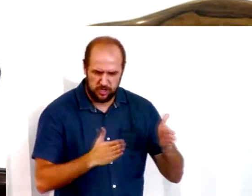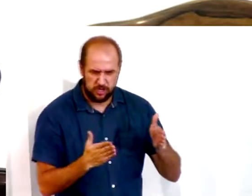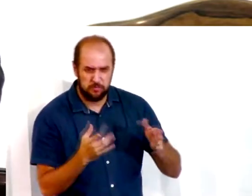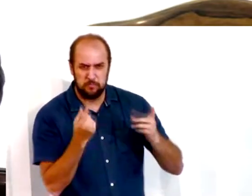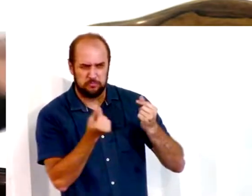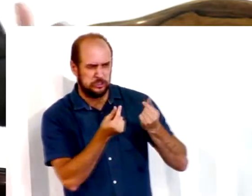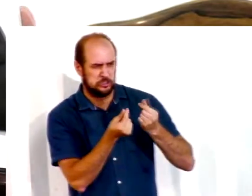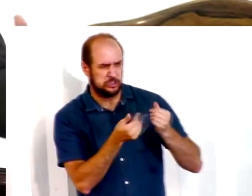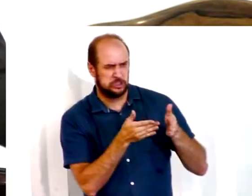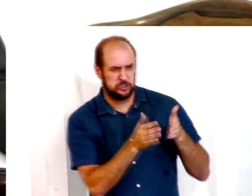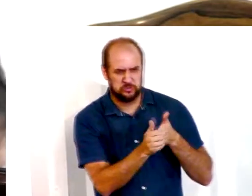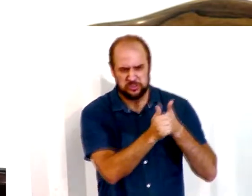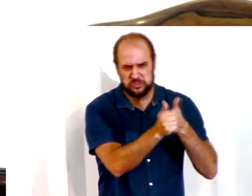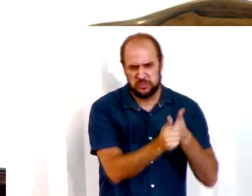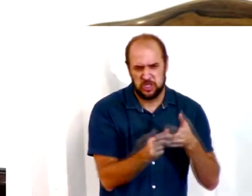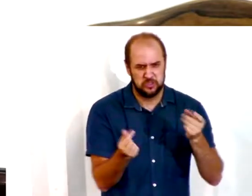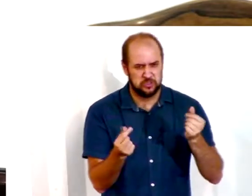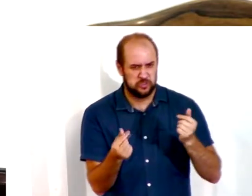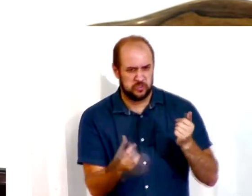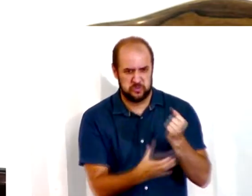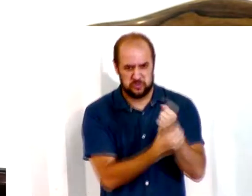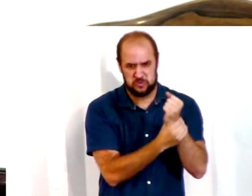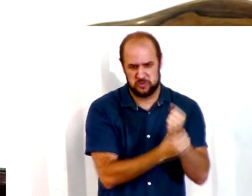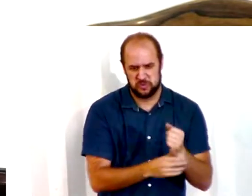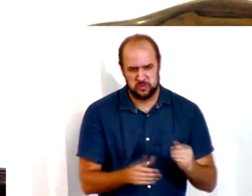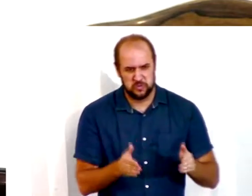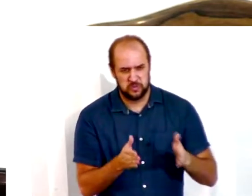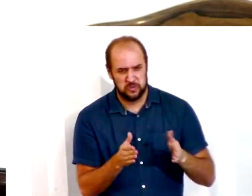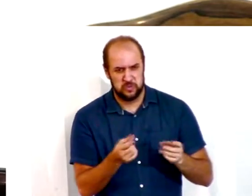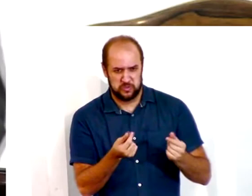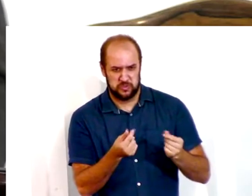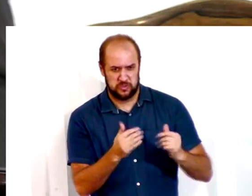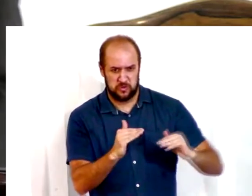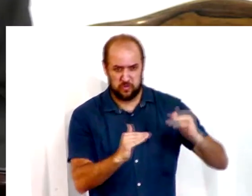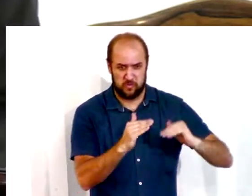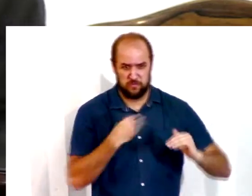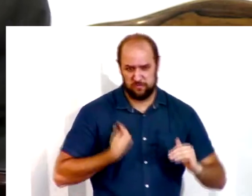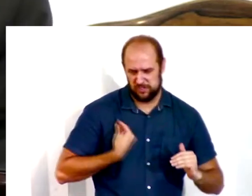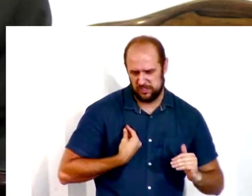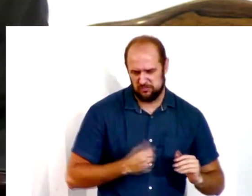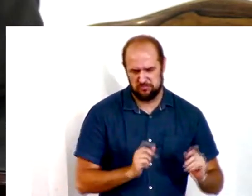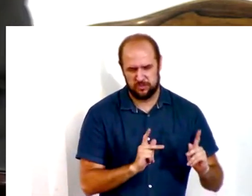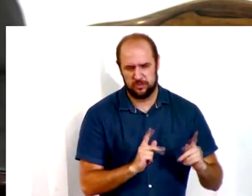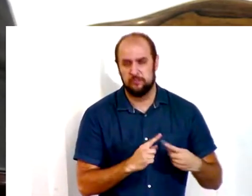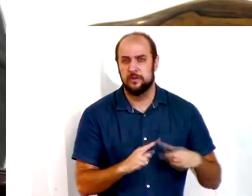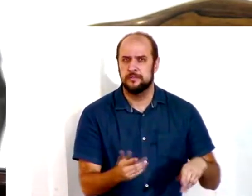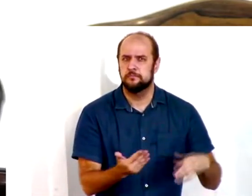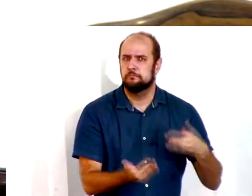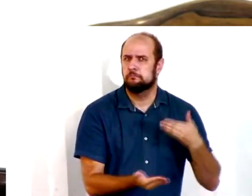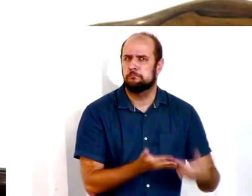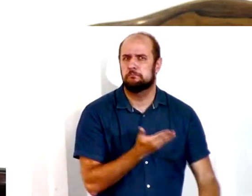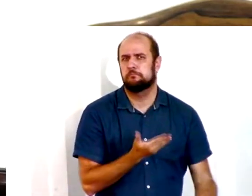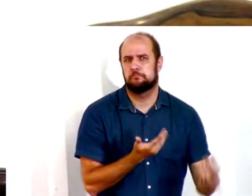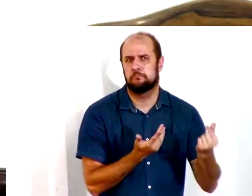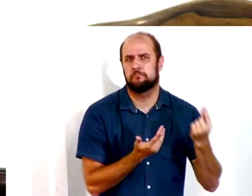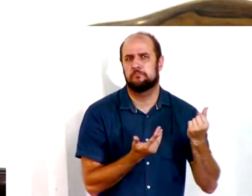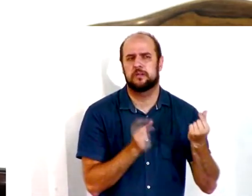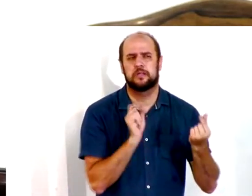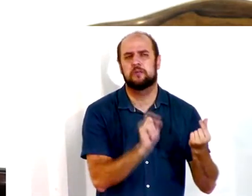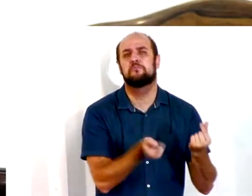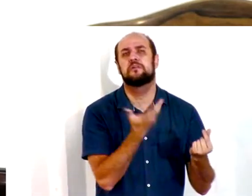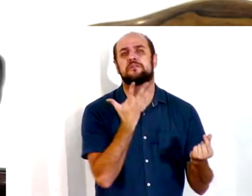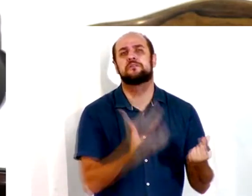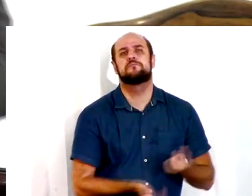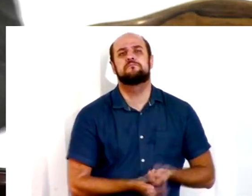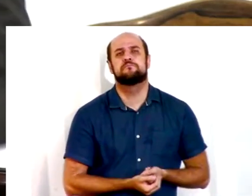meu dinheiro me traz segurança, estabilidade para mim, para minha família. Mas e quando o dinheiro se perde? Qual é o